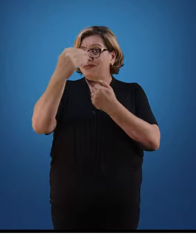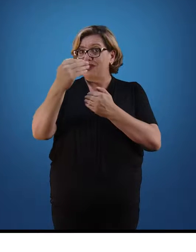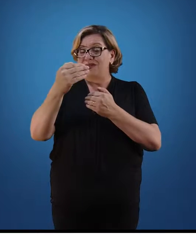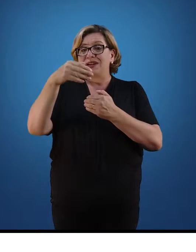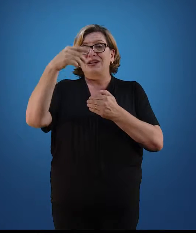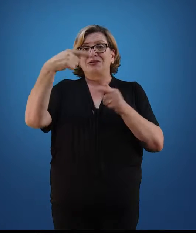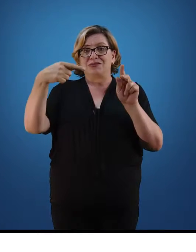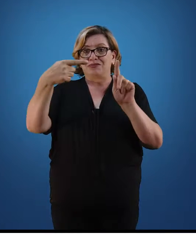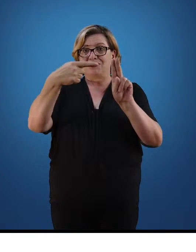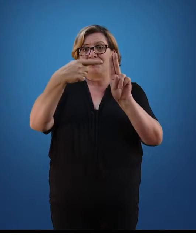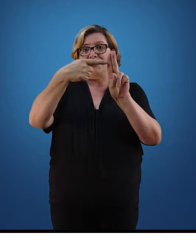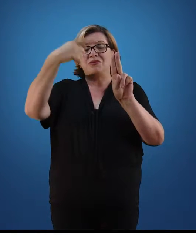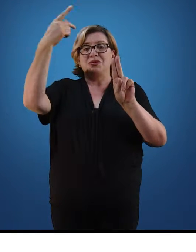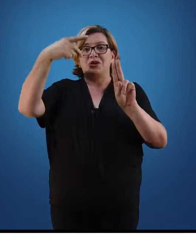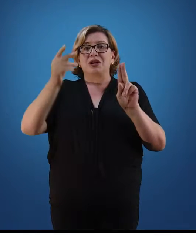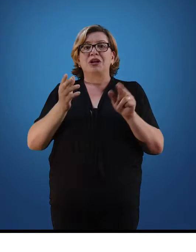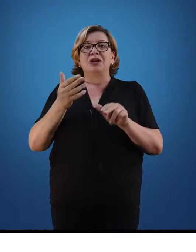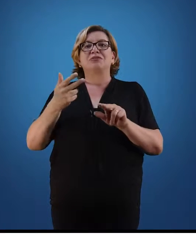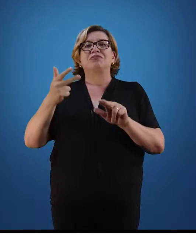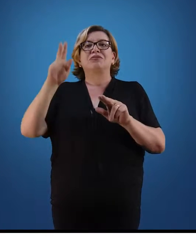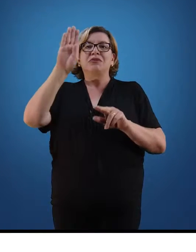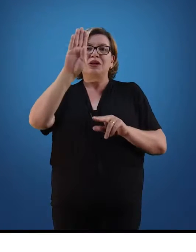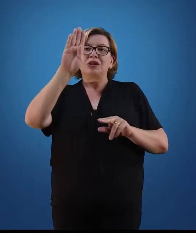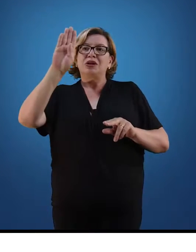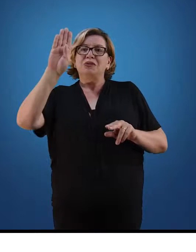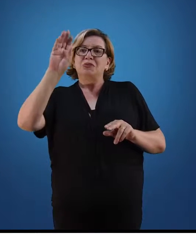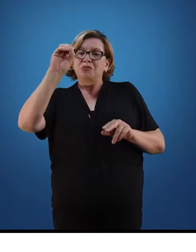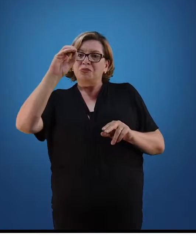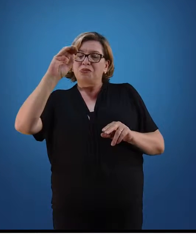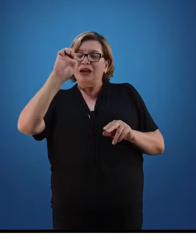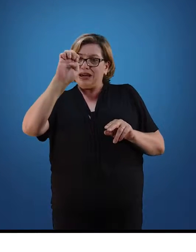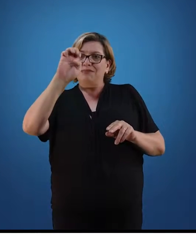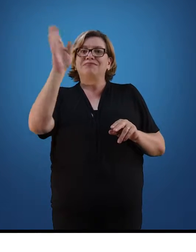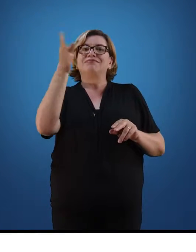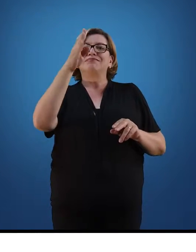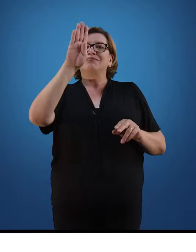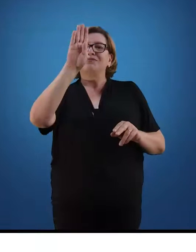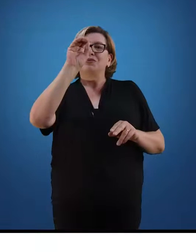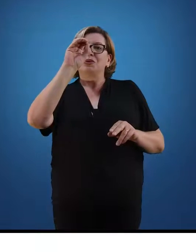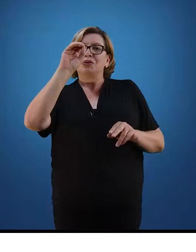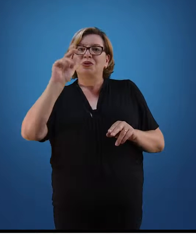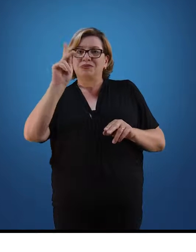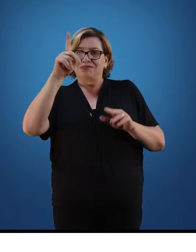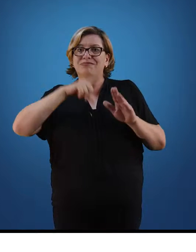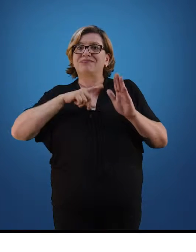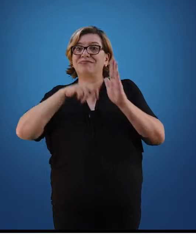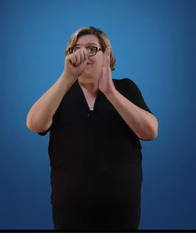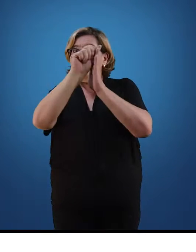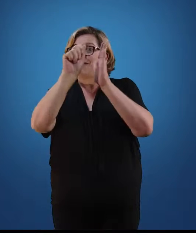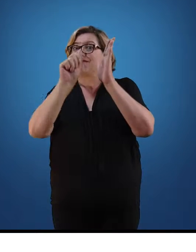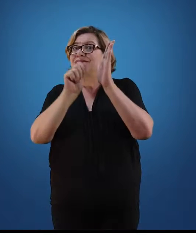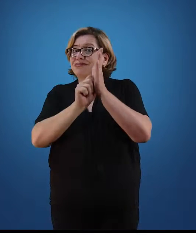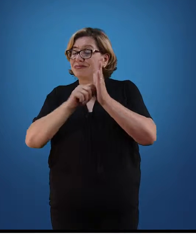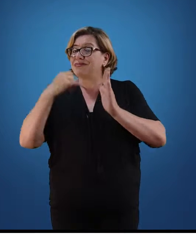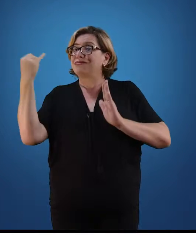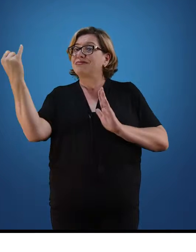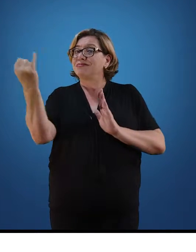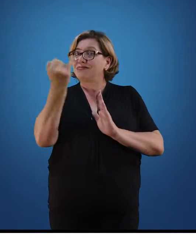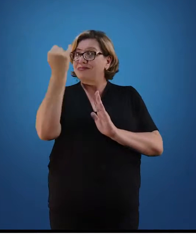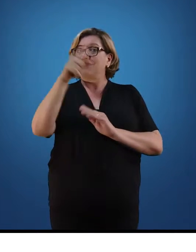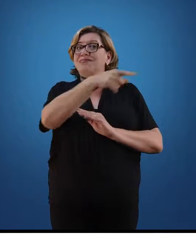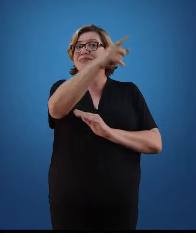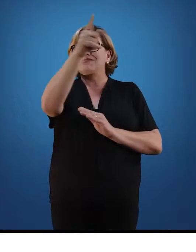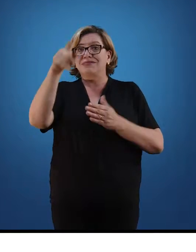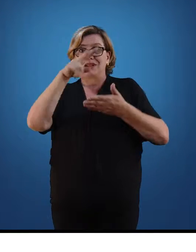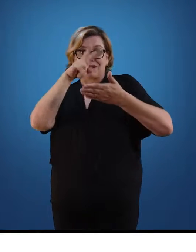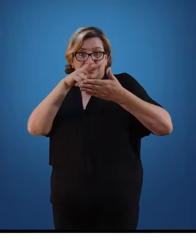referem à unidade 1 do e-book e nós temos um artigo proposto para a leitura também nessa unidade, que também é essencial para